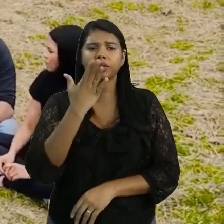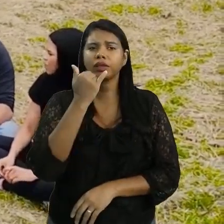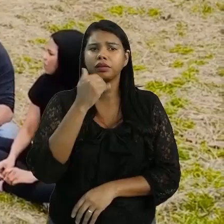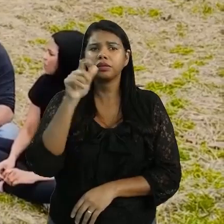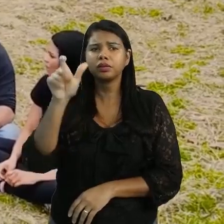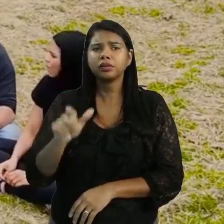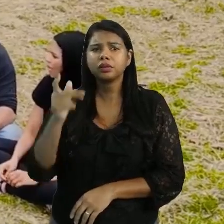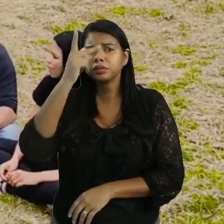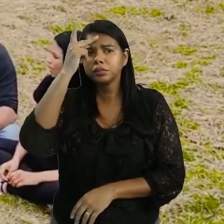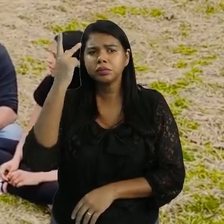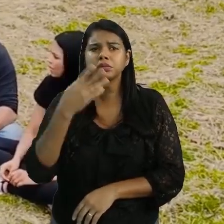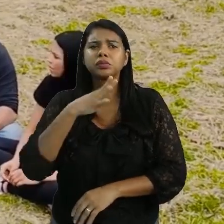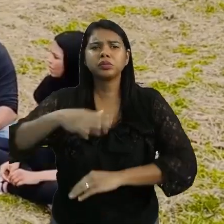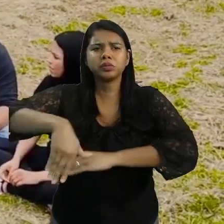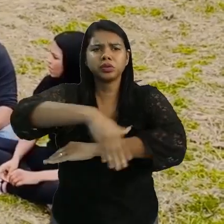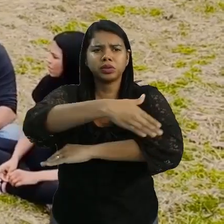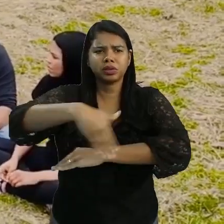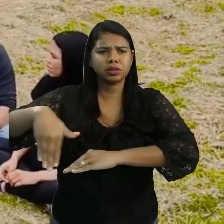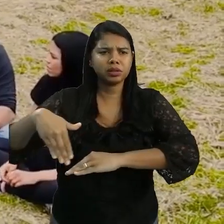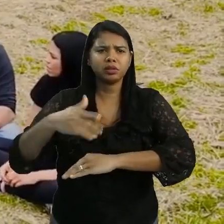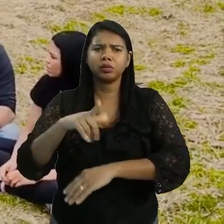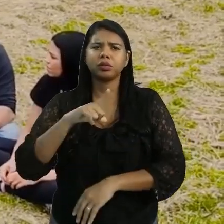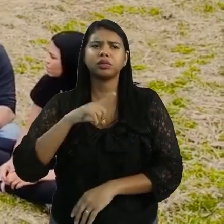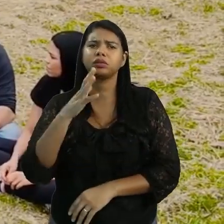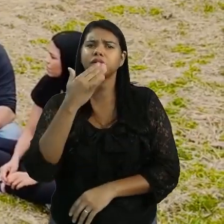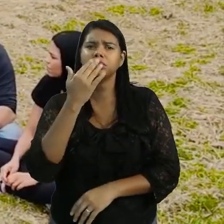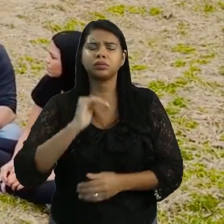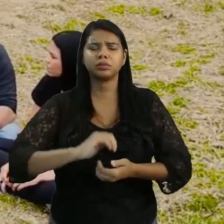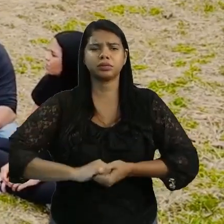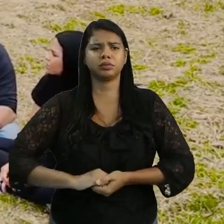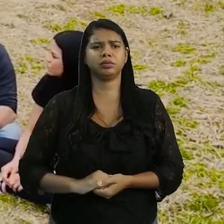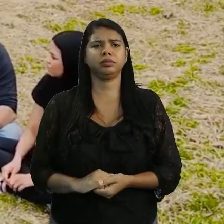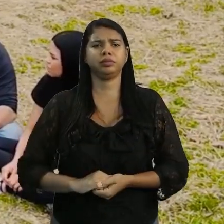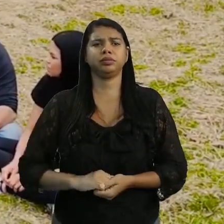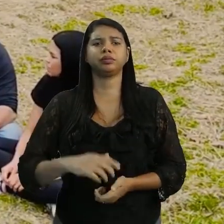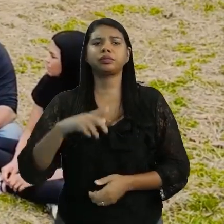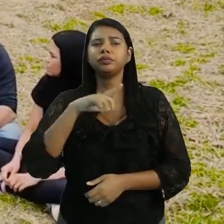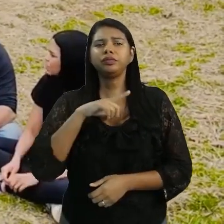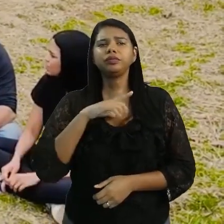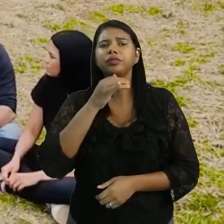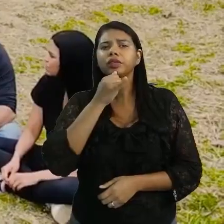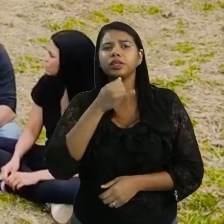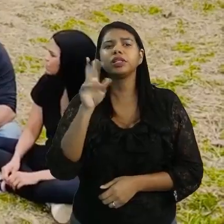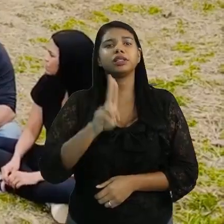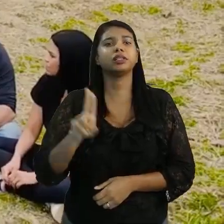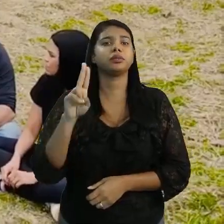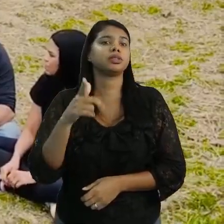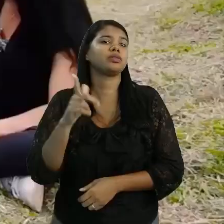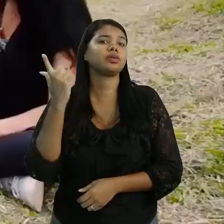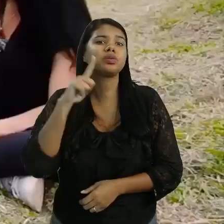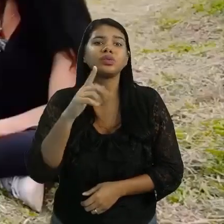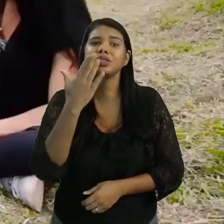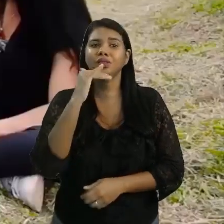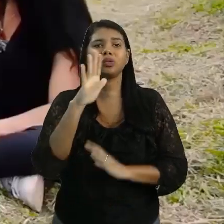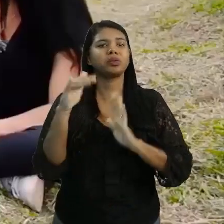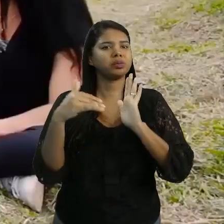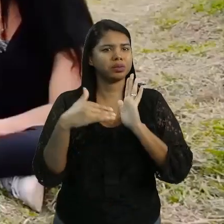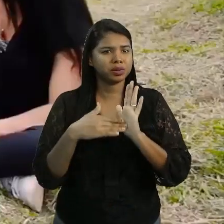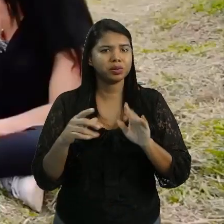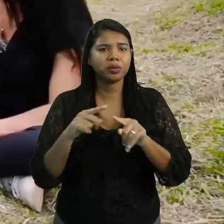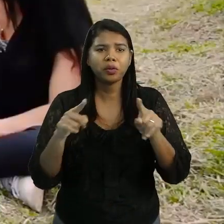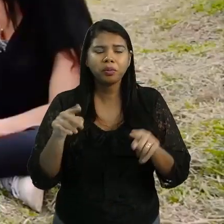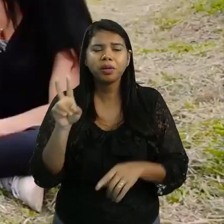transformar em adubo para as plantas, exatamente. Alimentos que ainda há possibilidade de uso, ou a gente reutiliza na